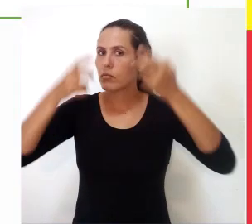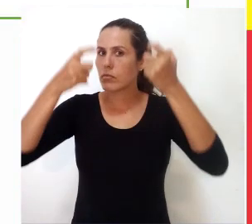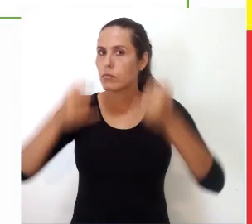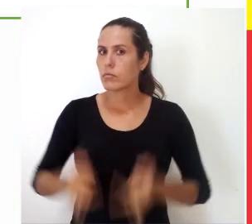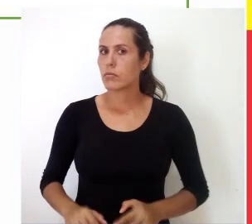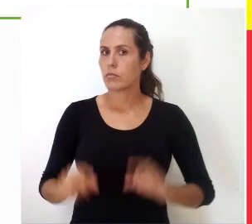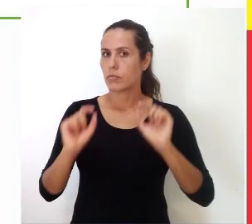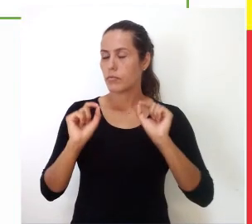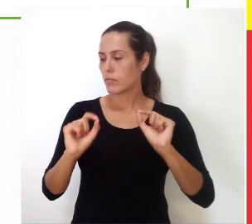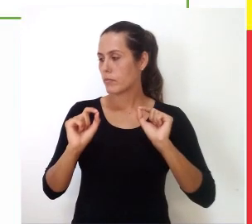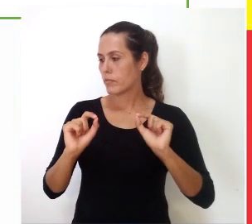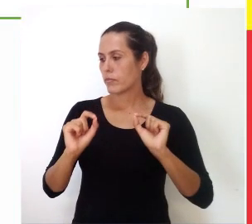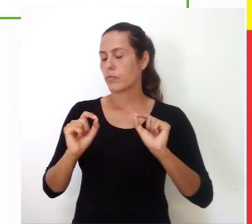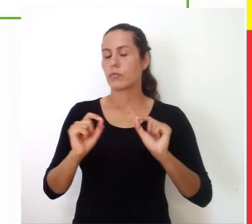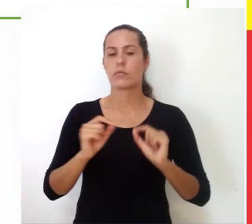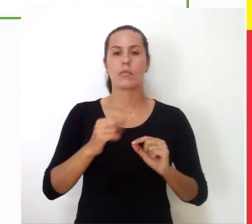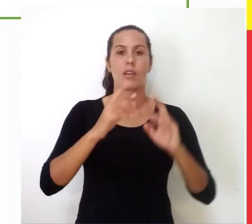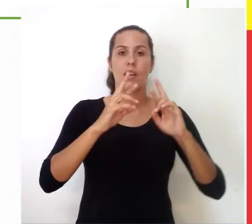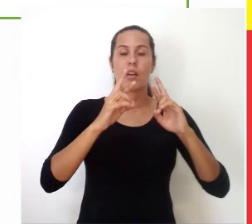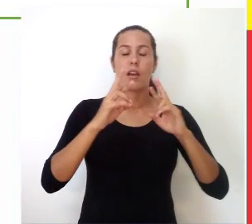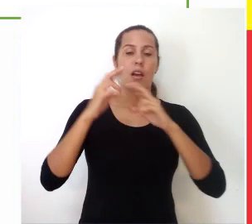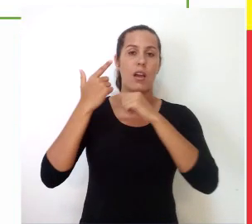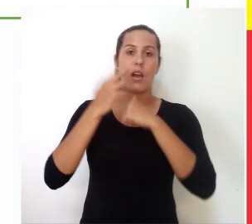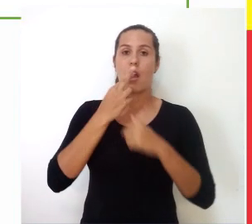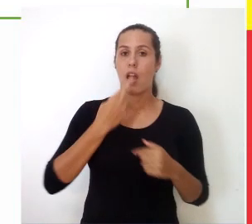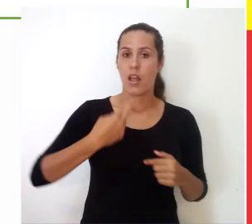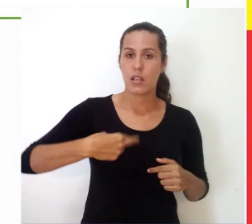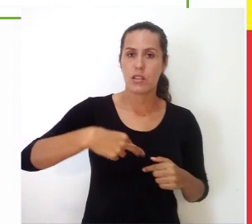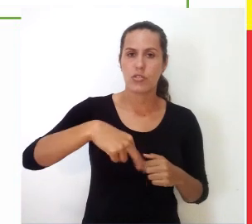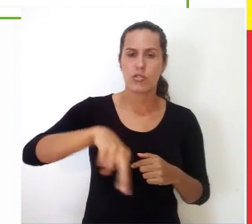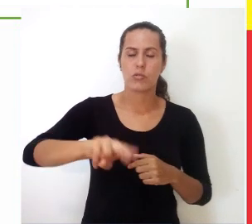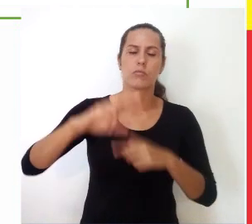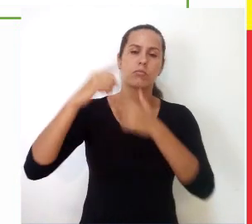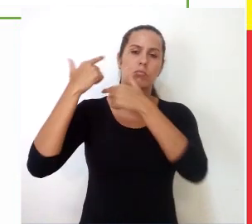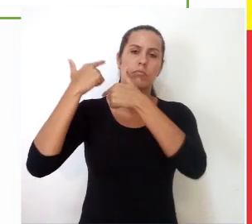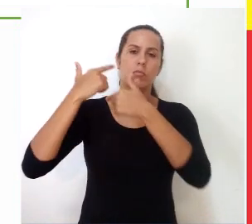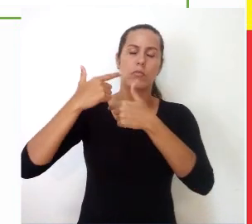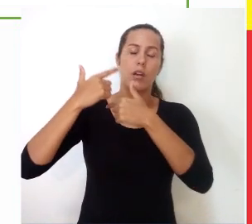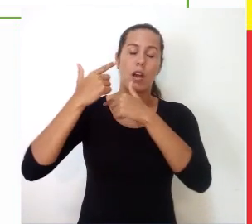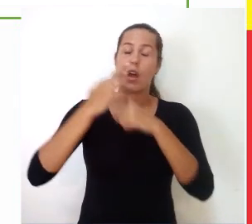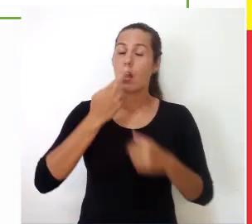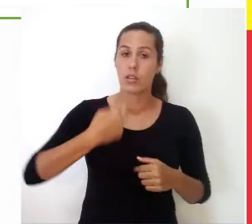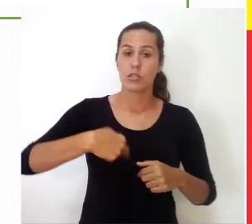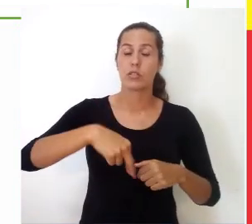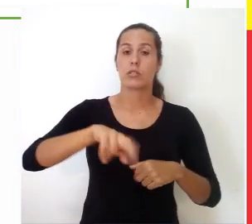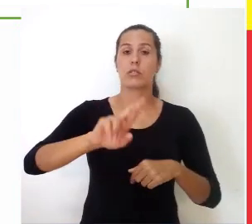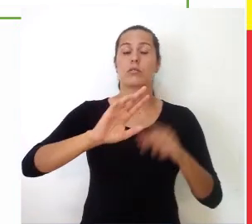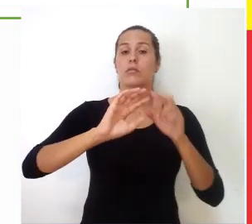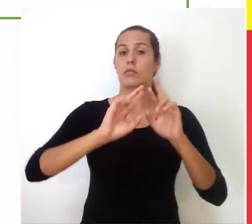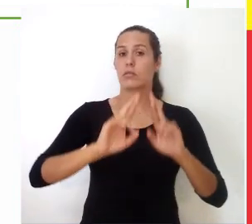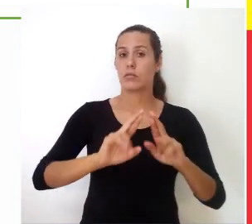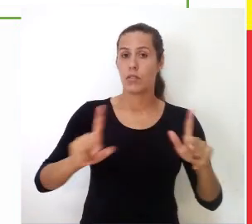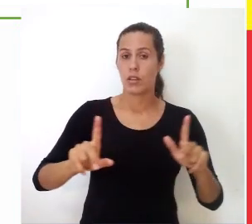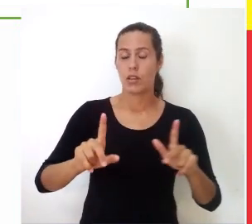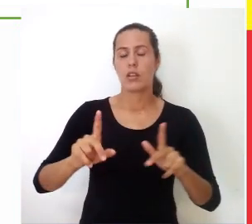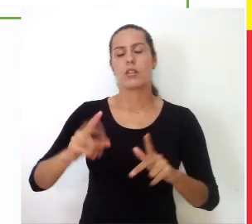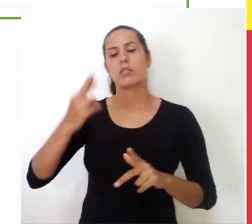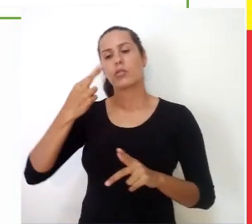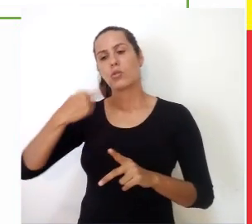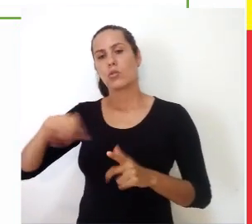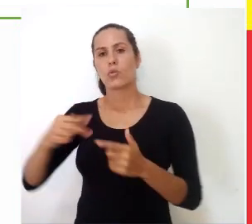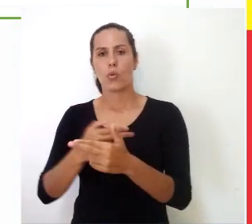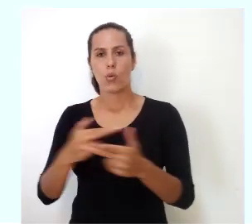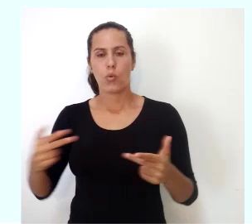diferentes religiões, as diferentes tradições religiosas possuem as suas regras de ouro, certo? O